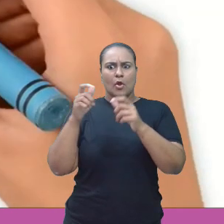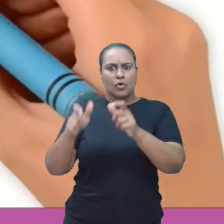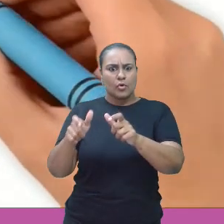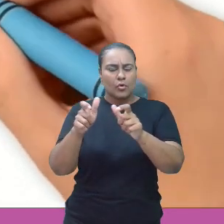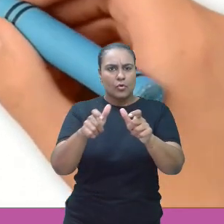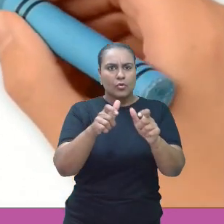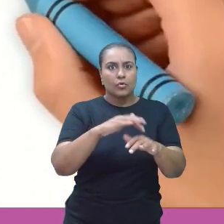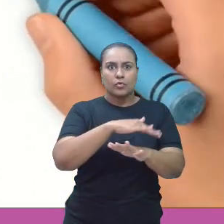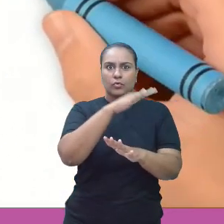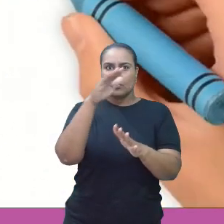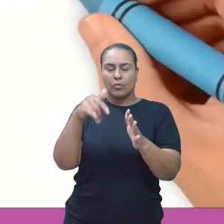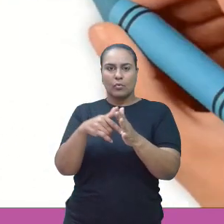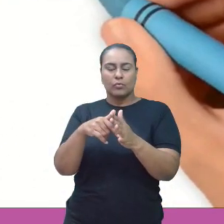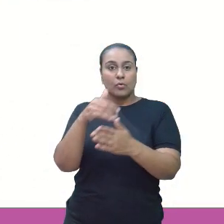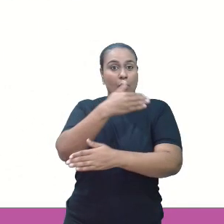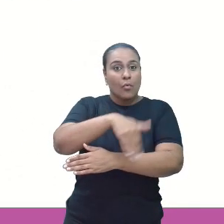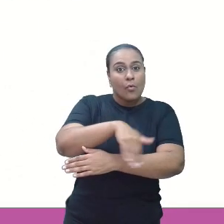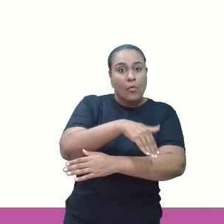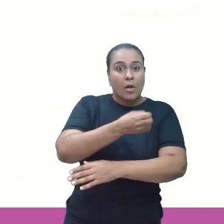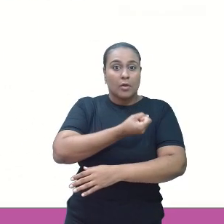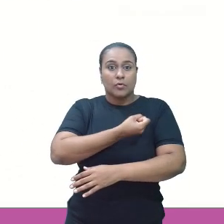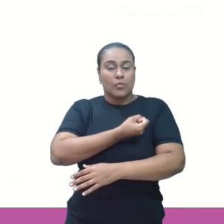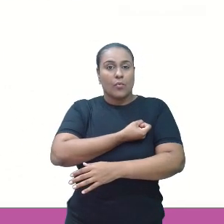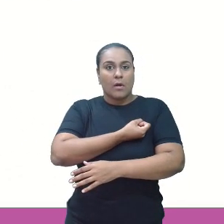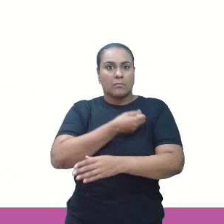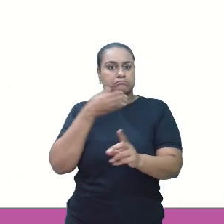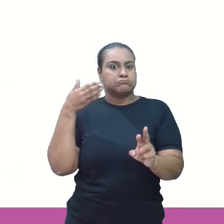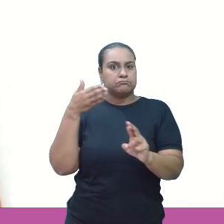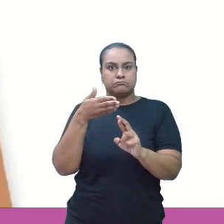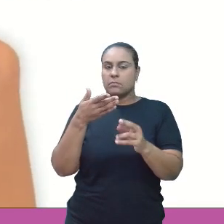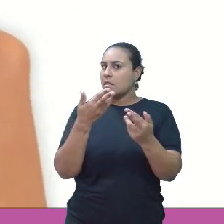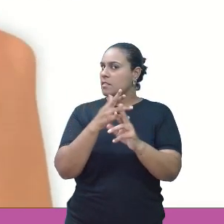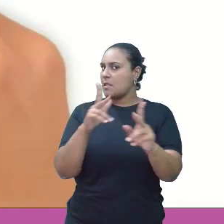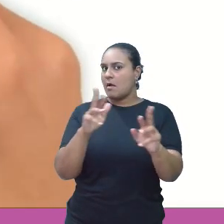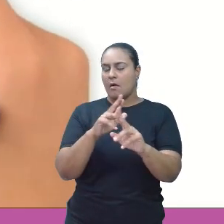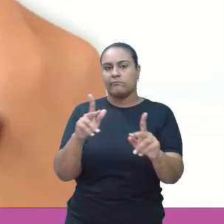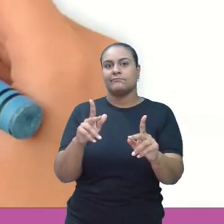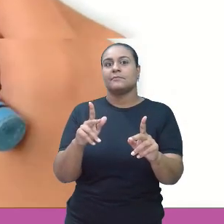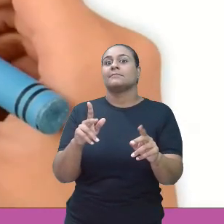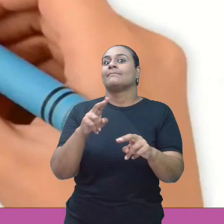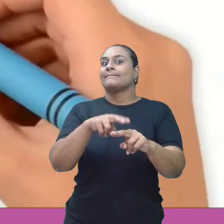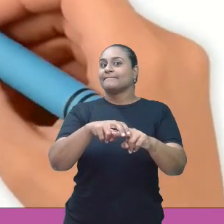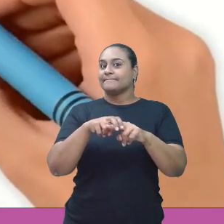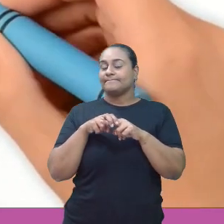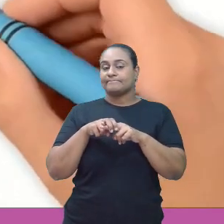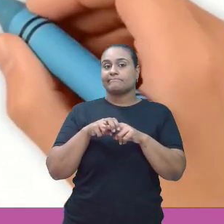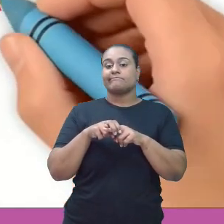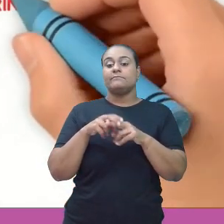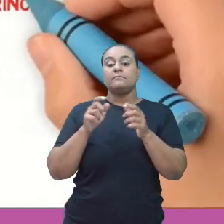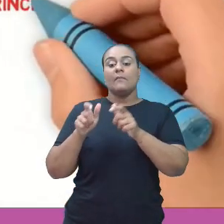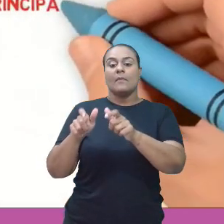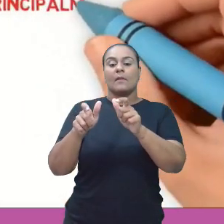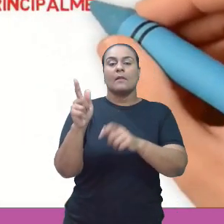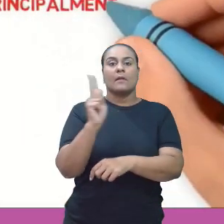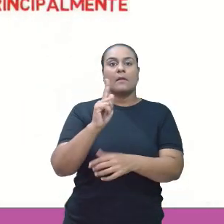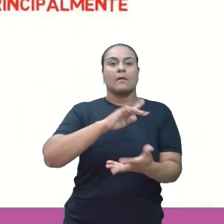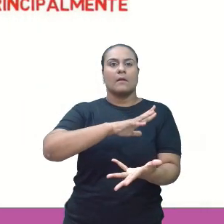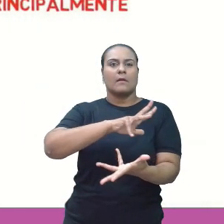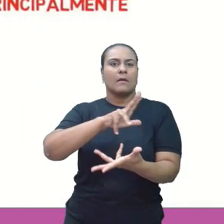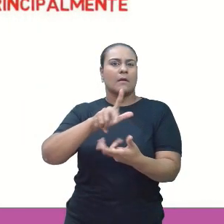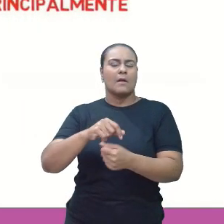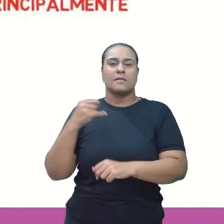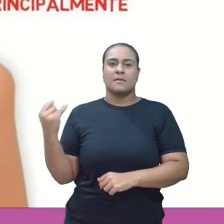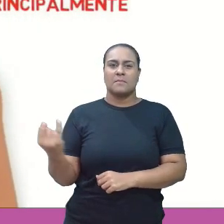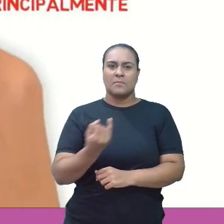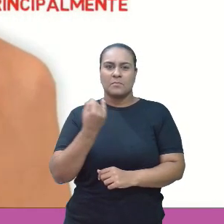possuem ruas, números e pontos de referência. Por isso, as coordenadas geográficas são